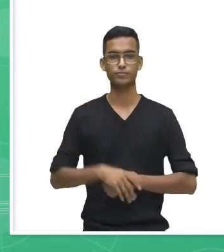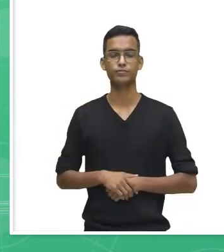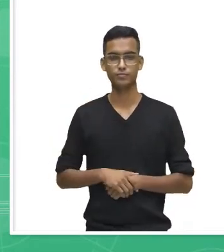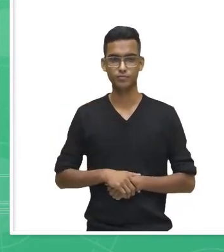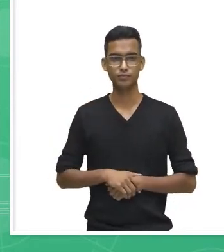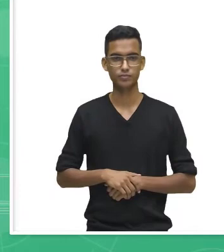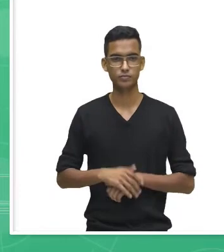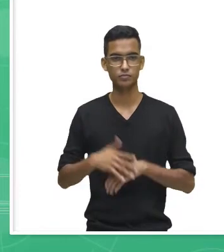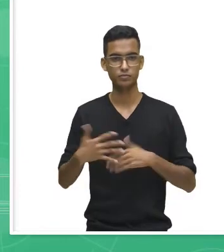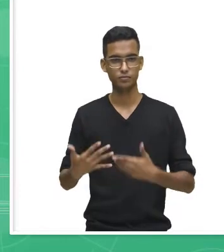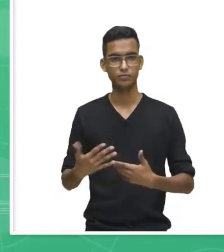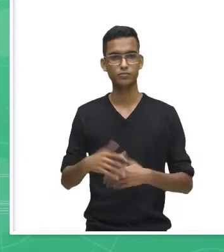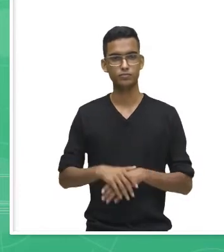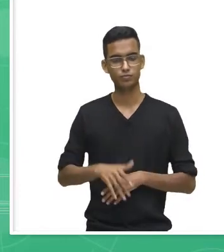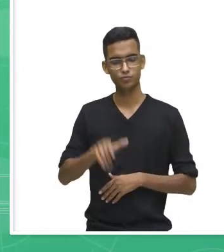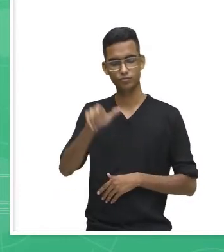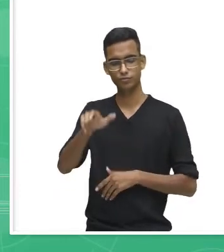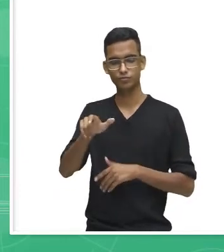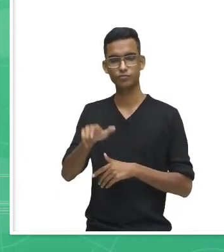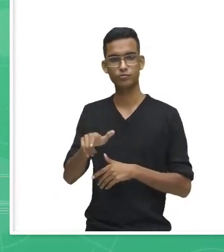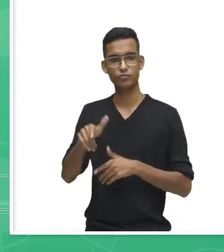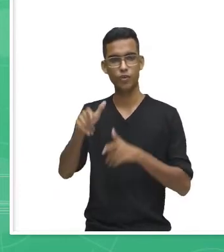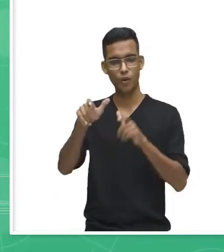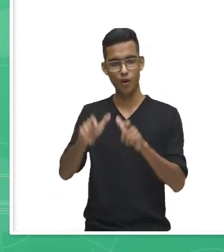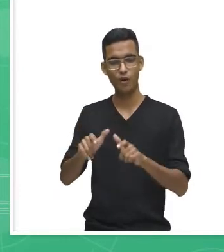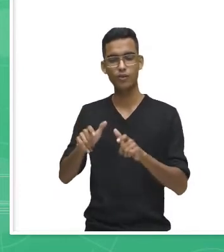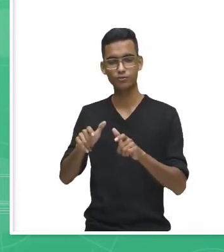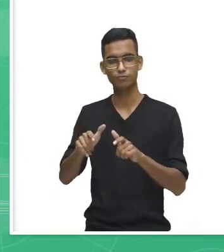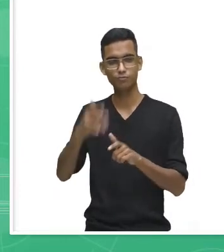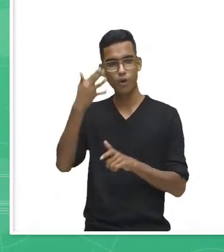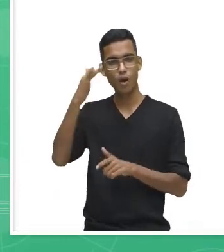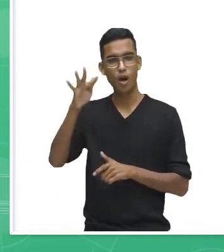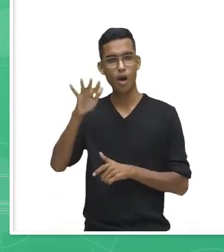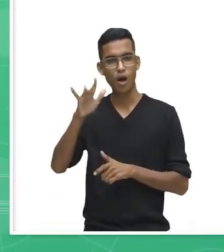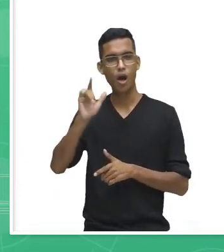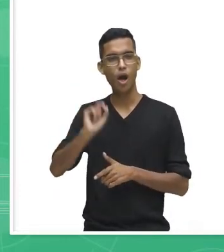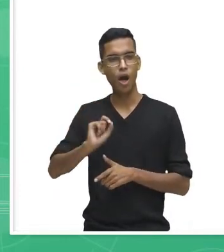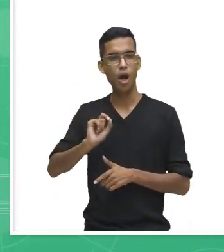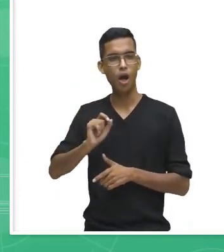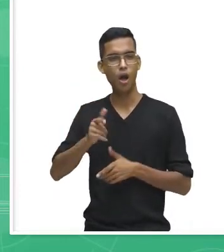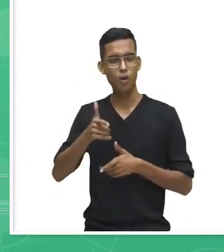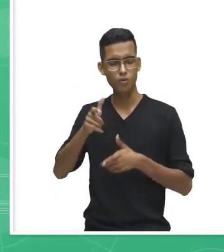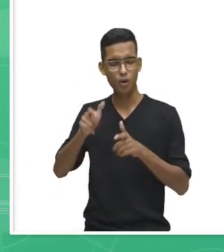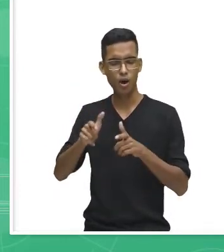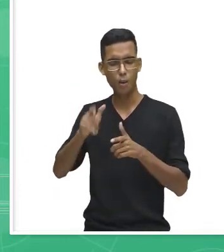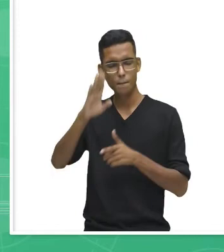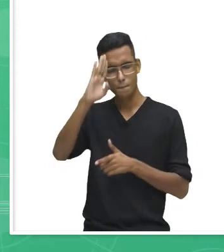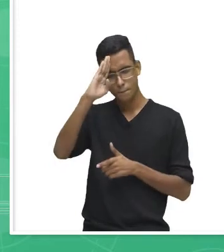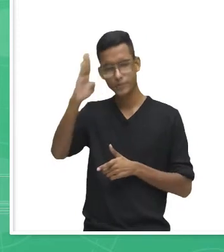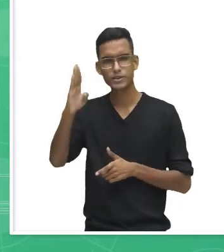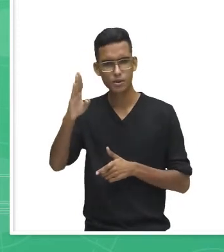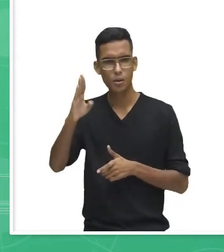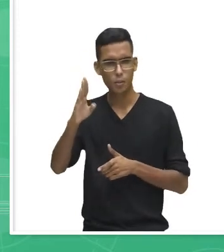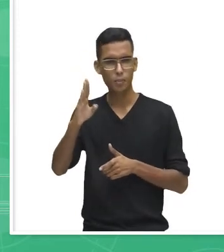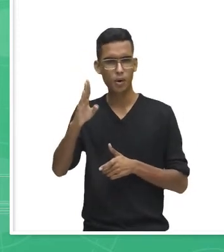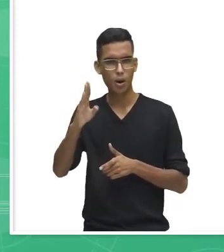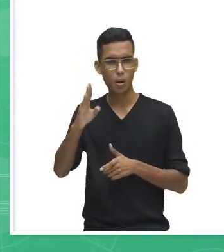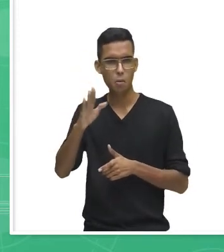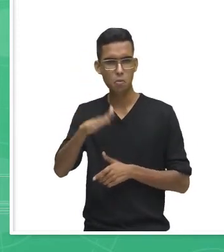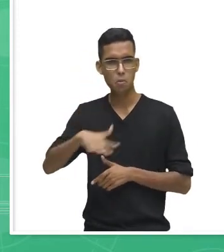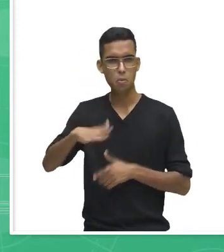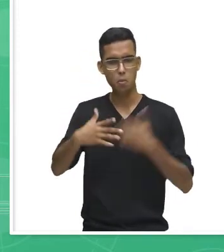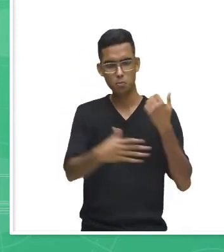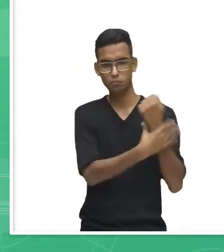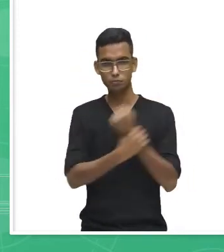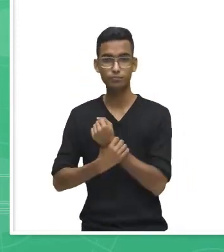França, é também o berço da Revolução, que vai por fim a esse regime absolutista,